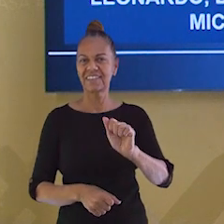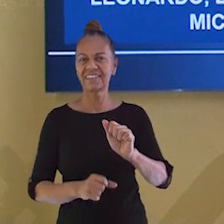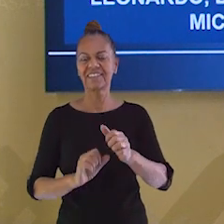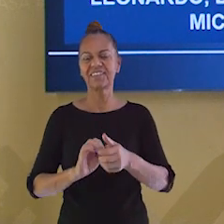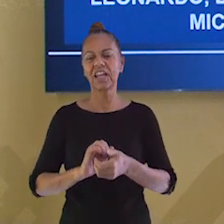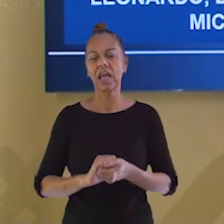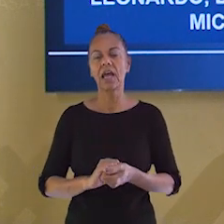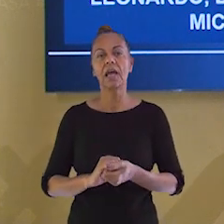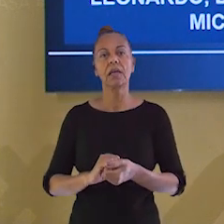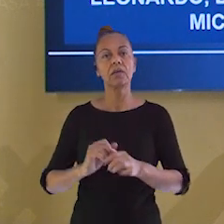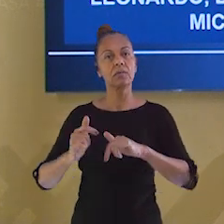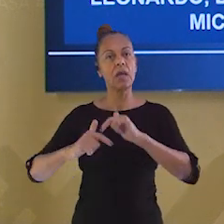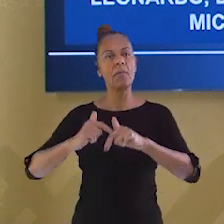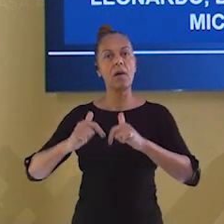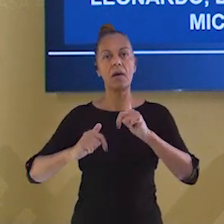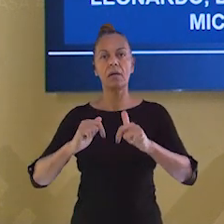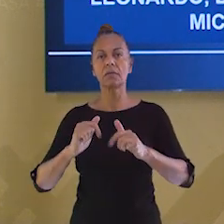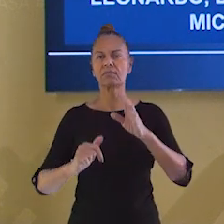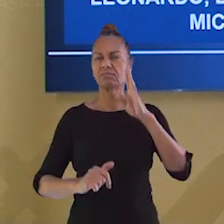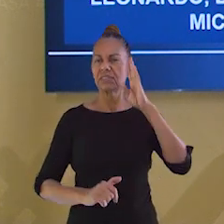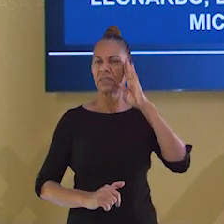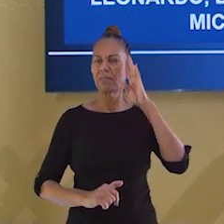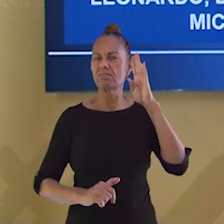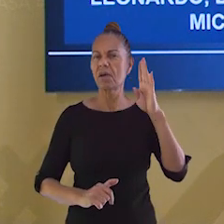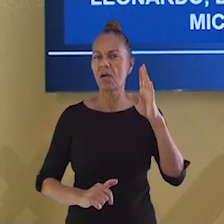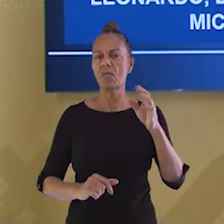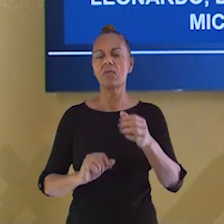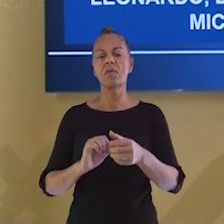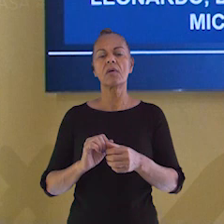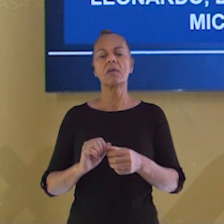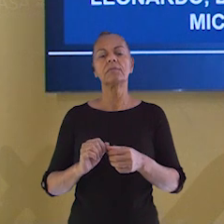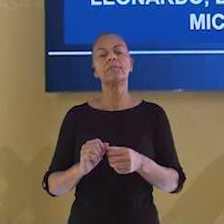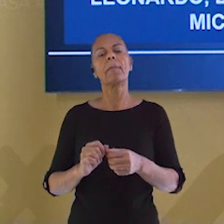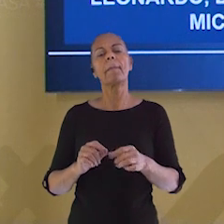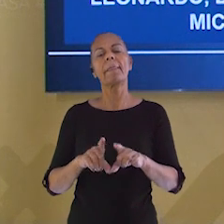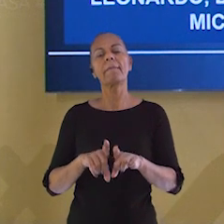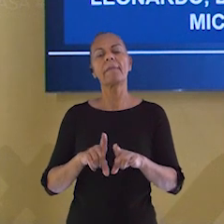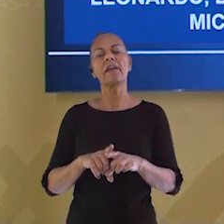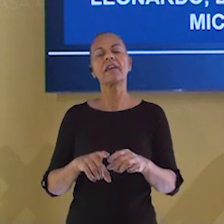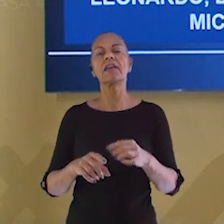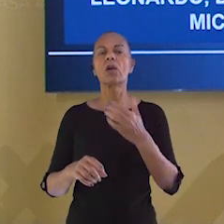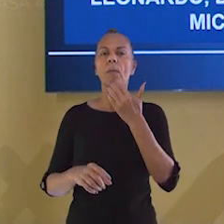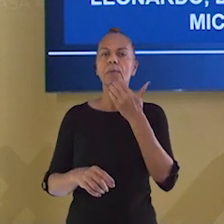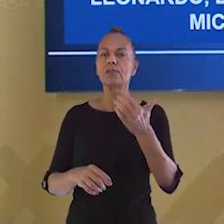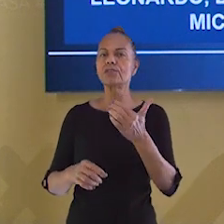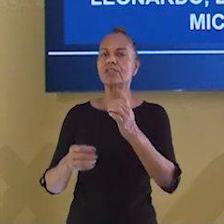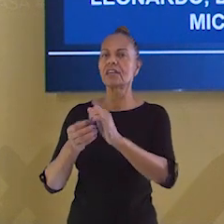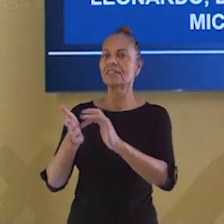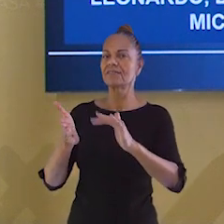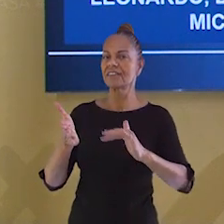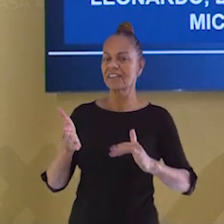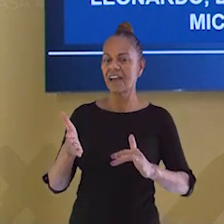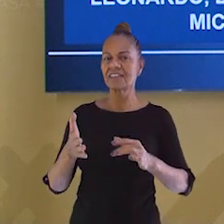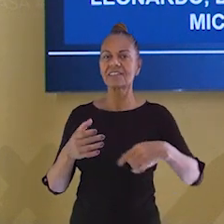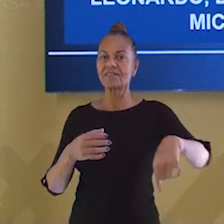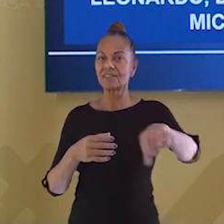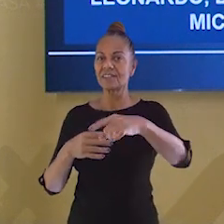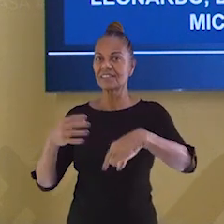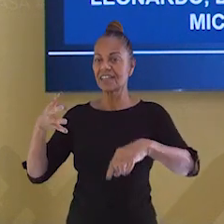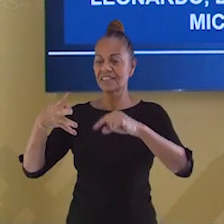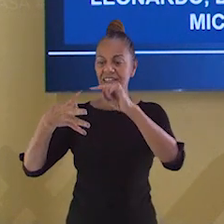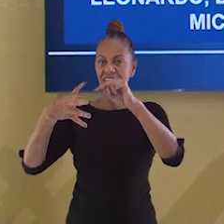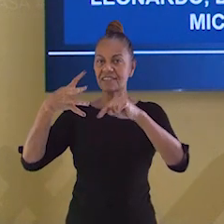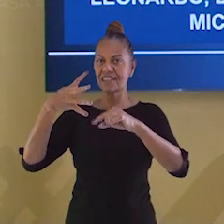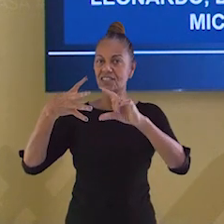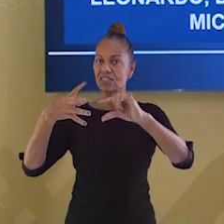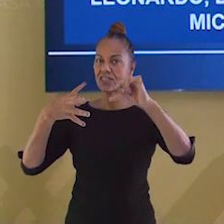Michelangelo. Vimos suas obras principais e eu pedi para que vocês pesquisassem mais uma do artista que escolherem e